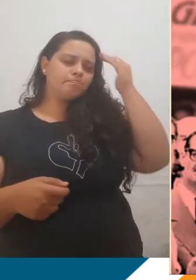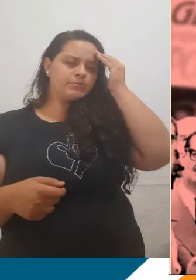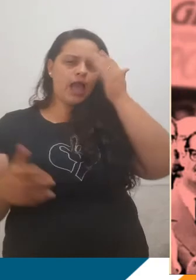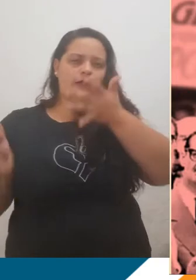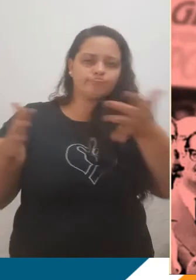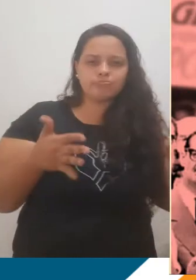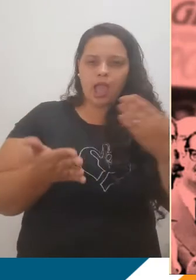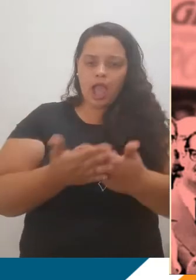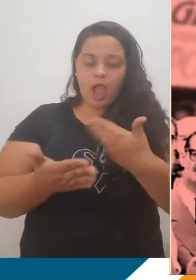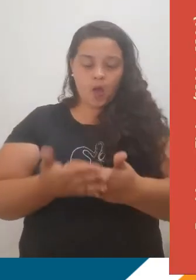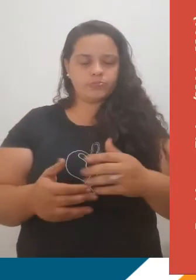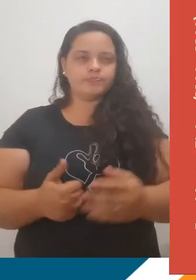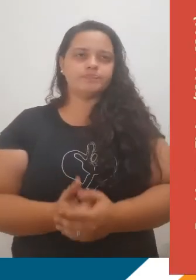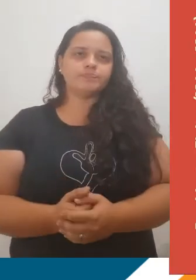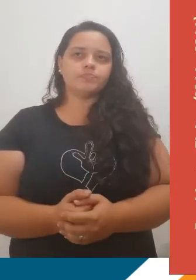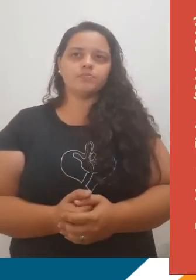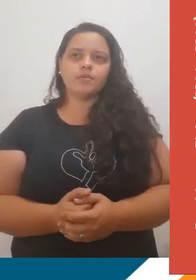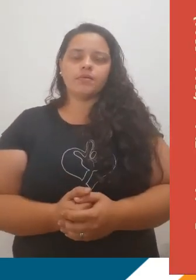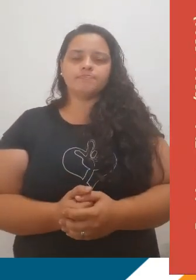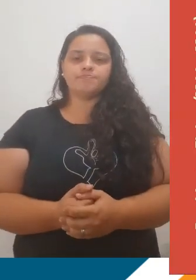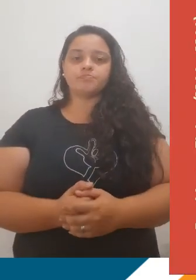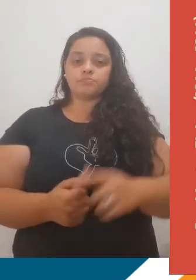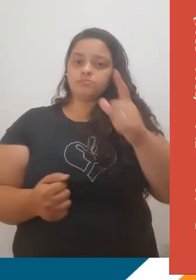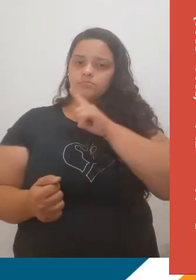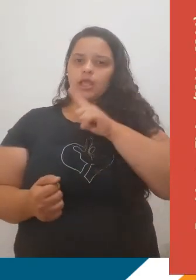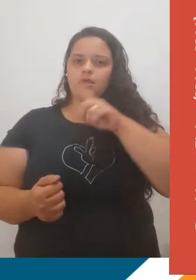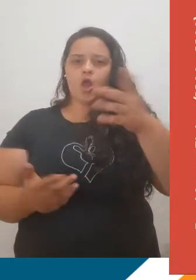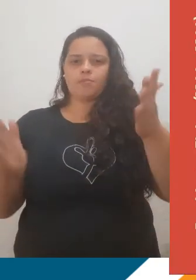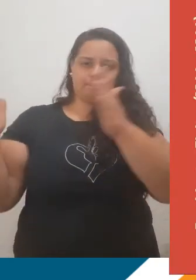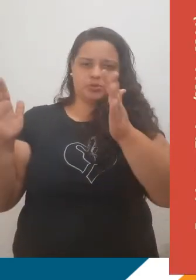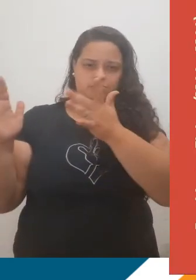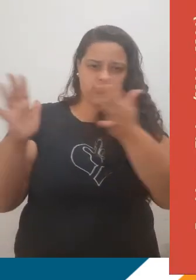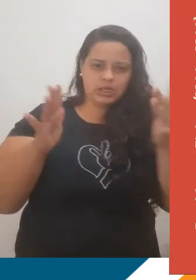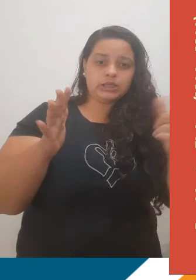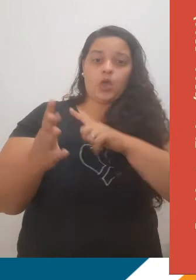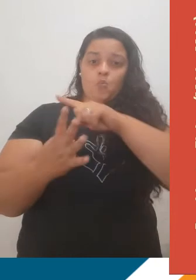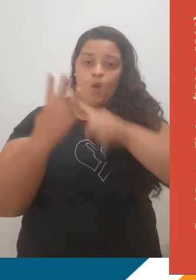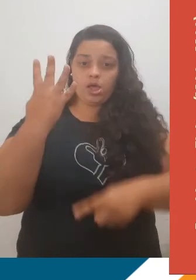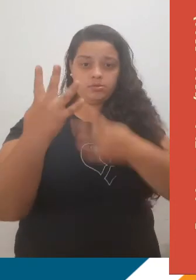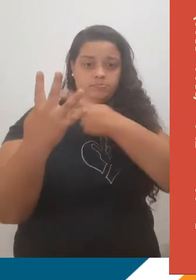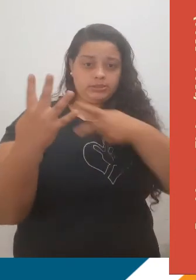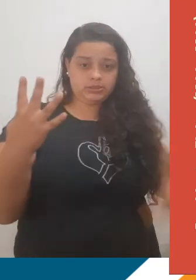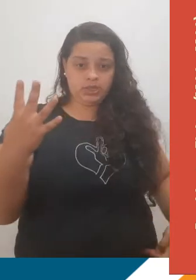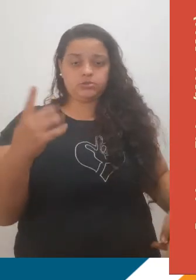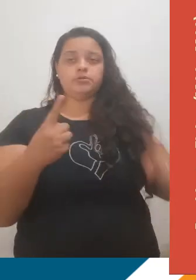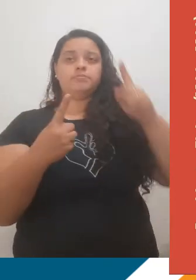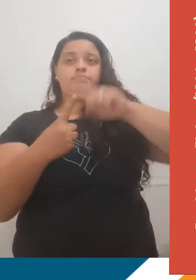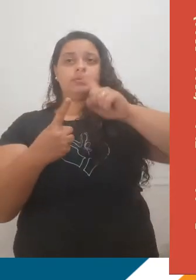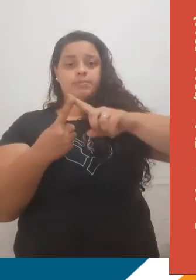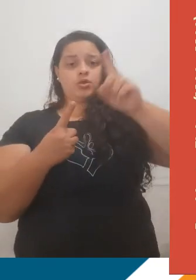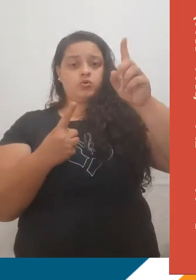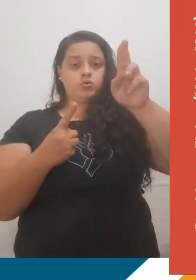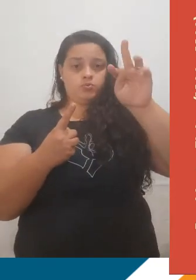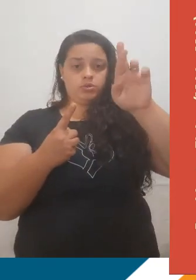aula, beleza? Então vamos lá. A gente tem, em todo esse período democrático, 4 presidentes eleitos. O primeiro,